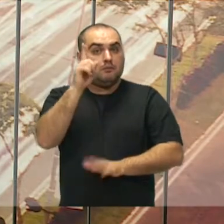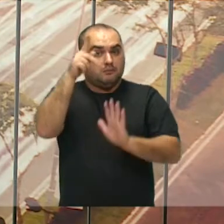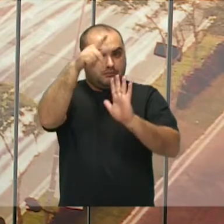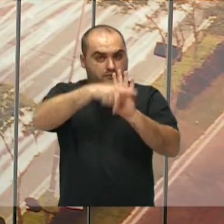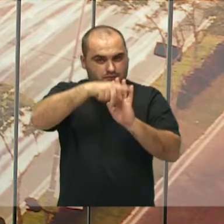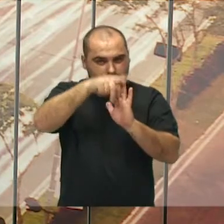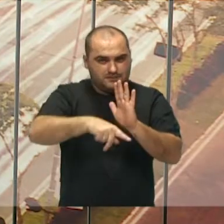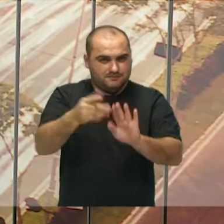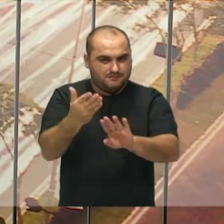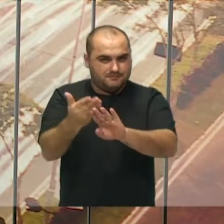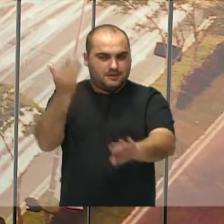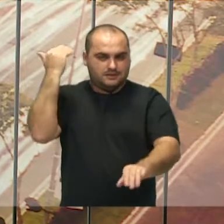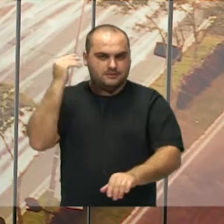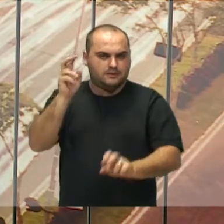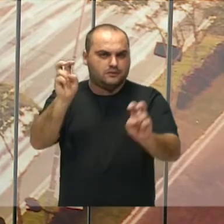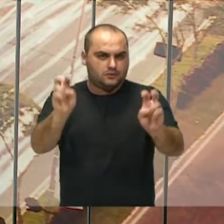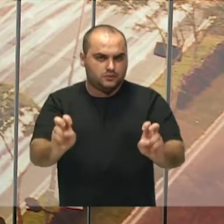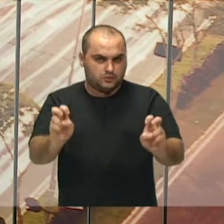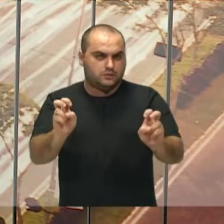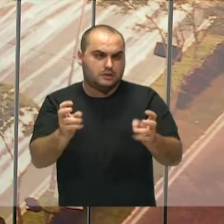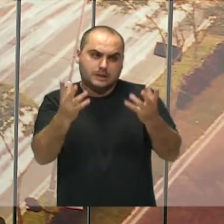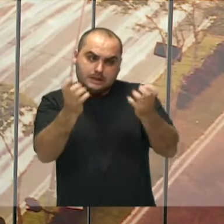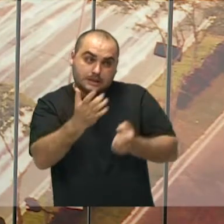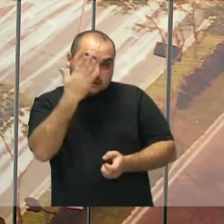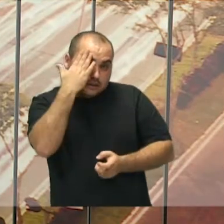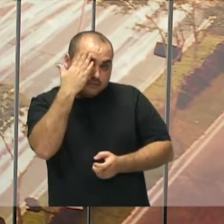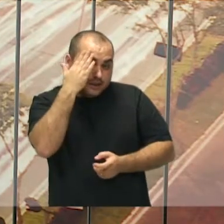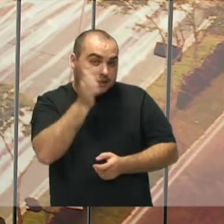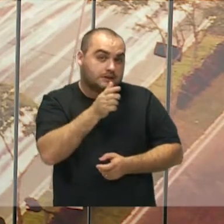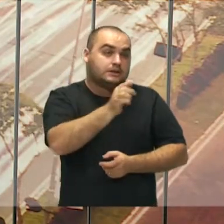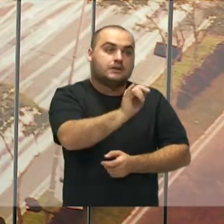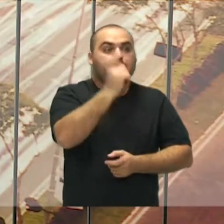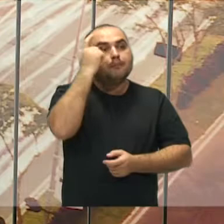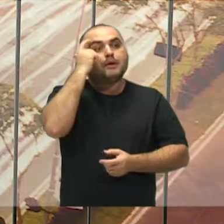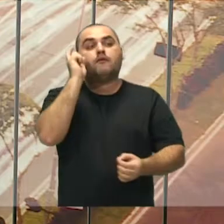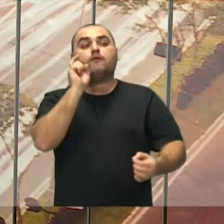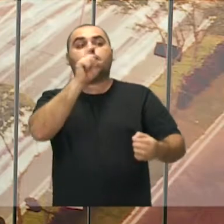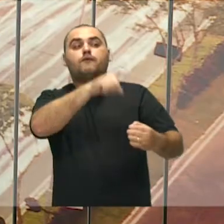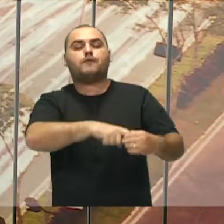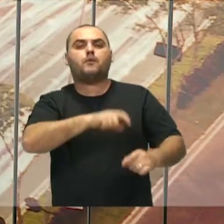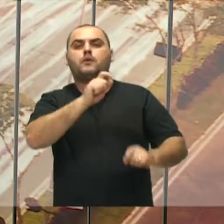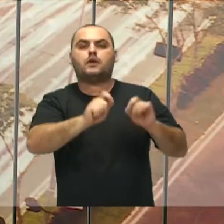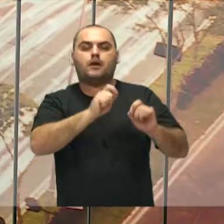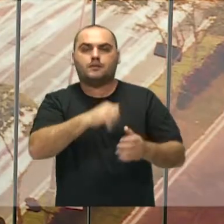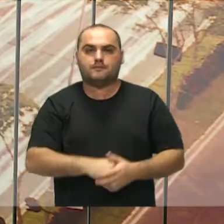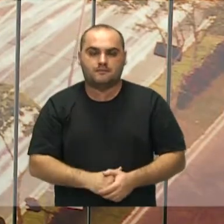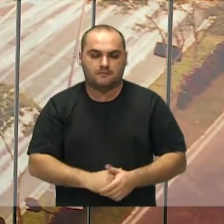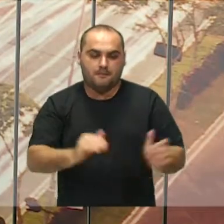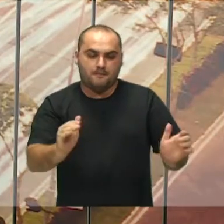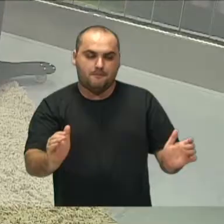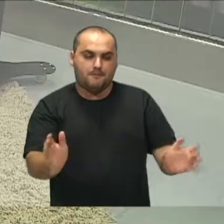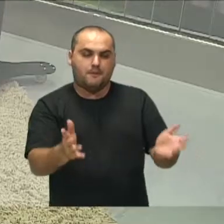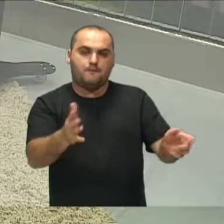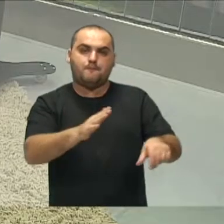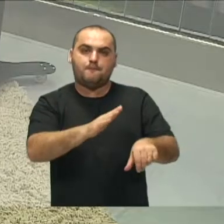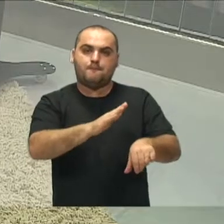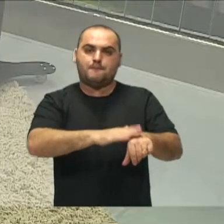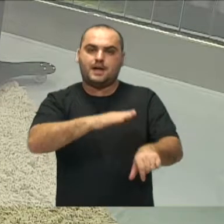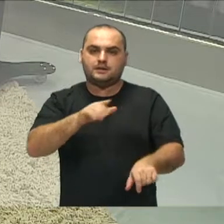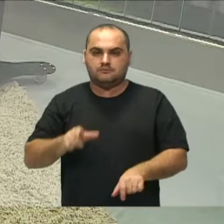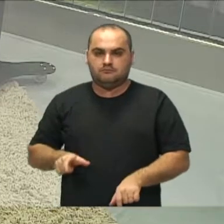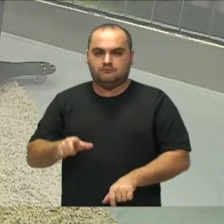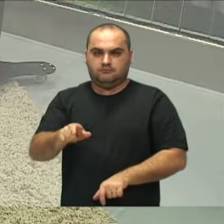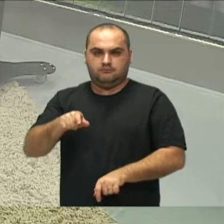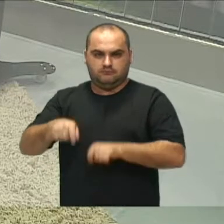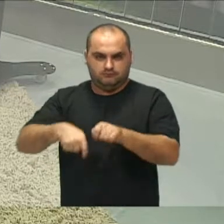chamou bastante atenção e tudo mais. Queria saber até se a vereadora pensa em retomar, que é o projeto Movimento Mais Ciclovias. Lembra pra gente